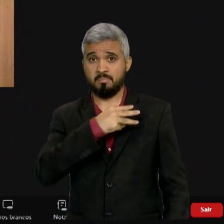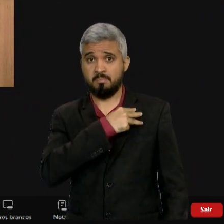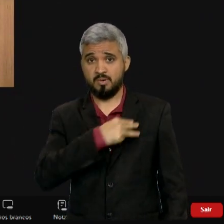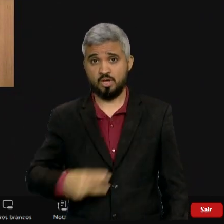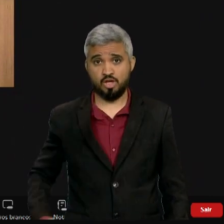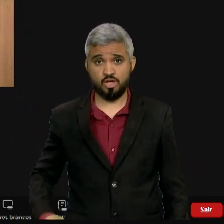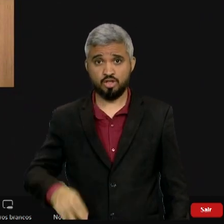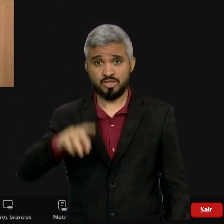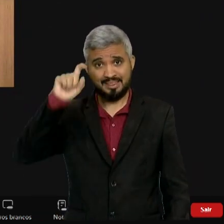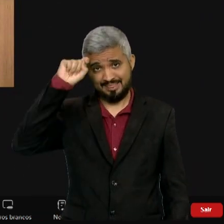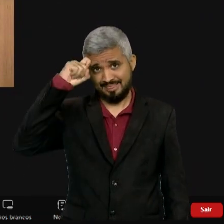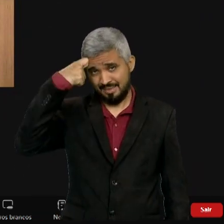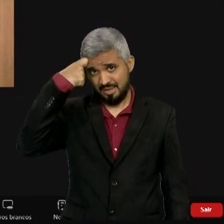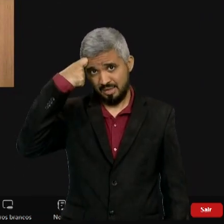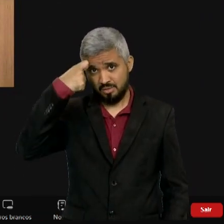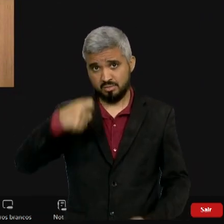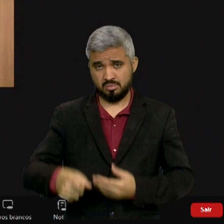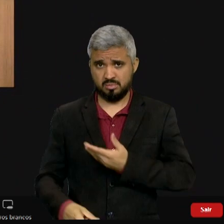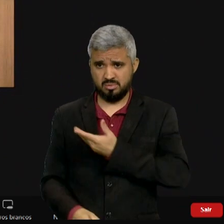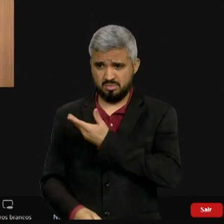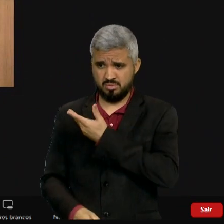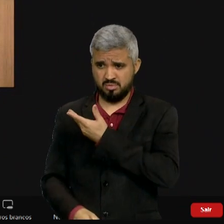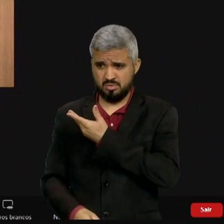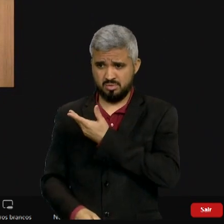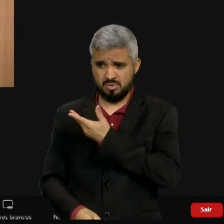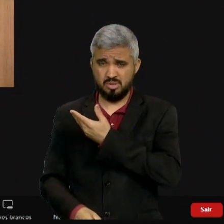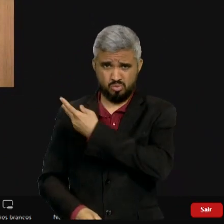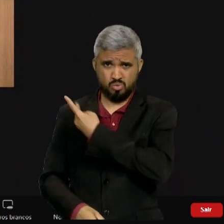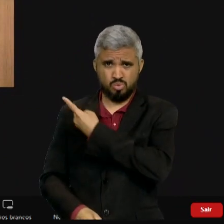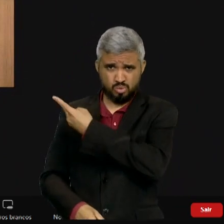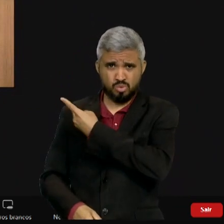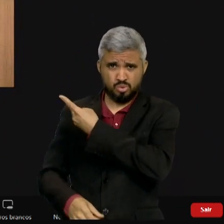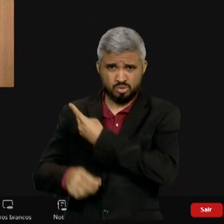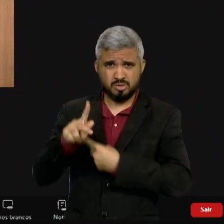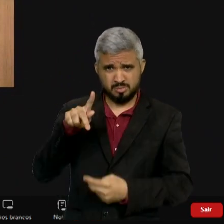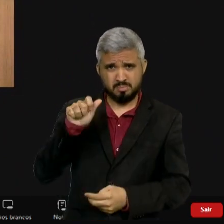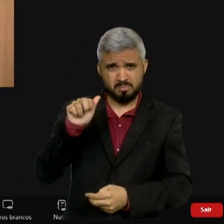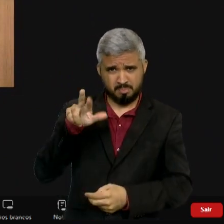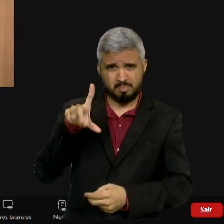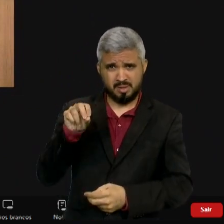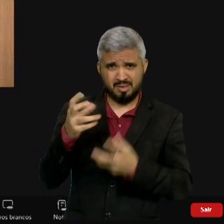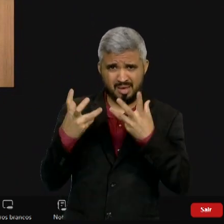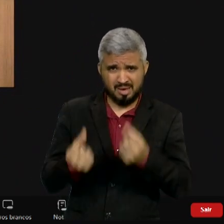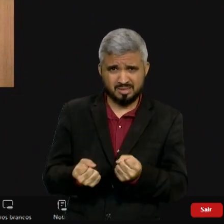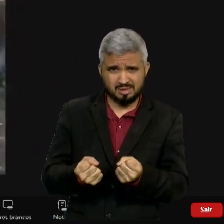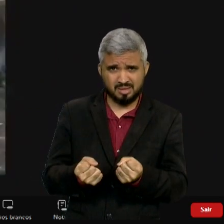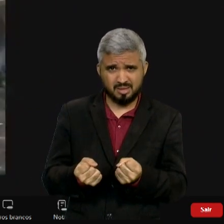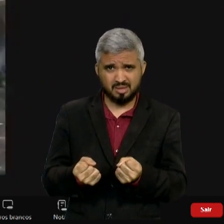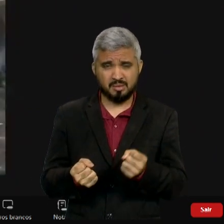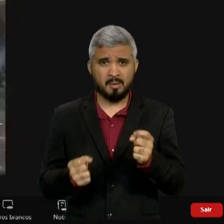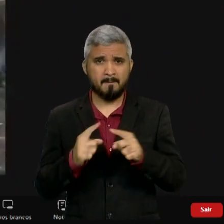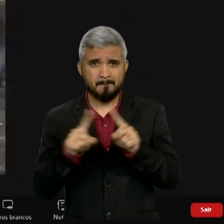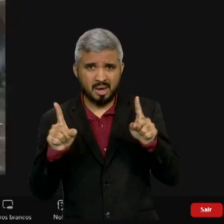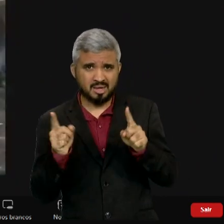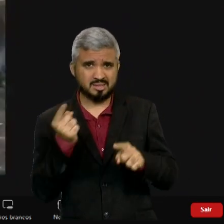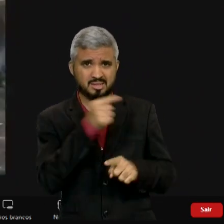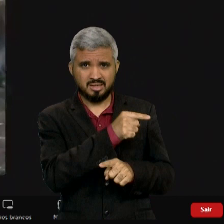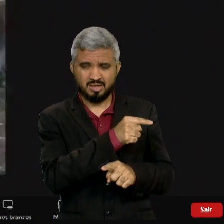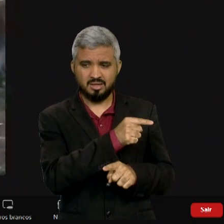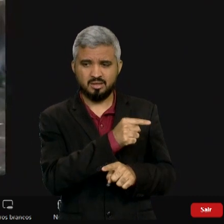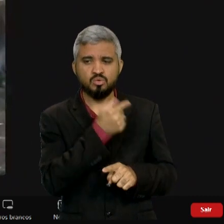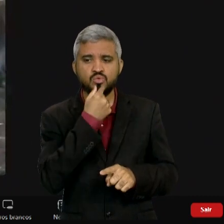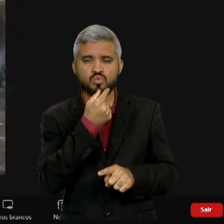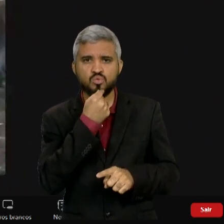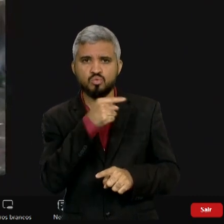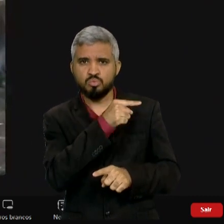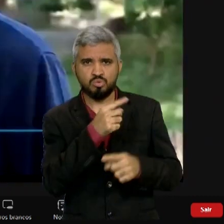favor. Então, esses são pardos. Mas esse menino anterior, ontem, ele